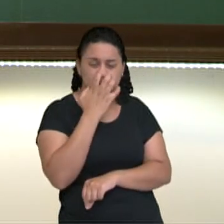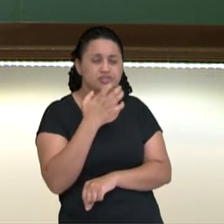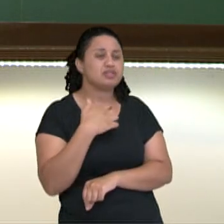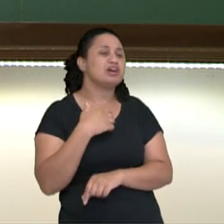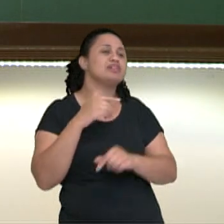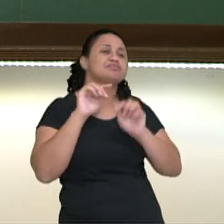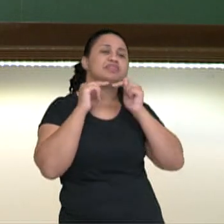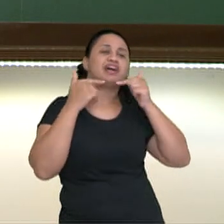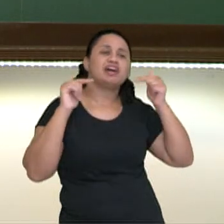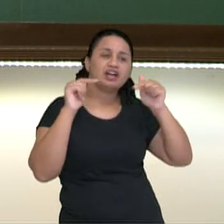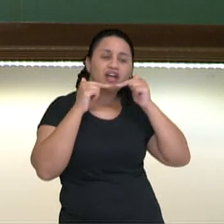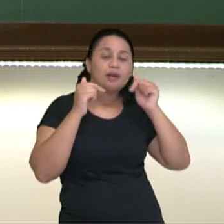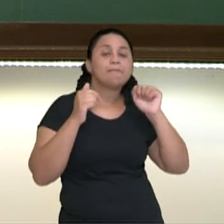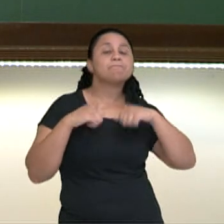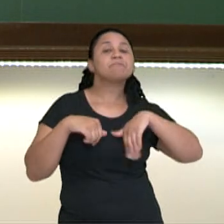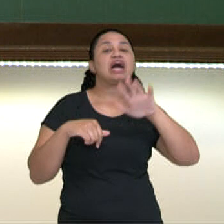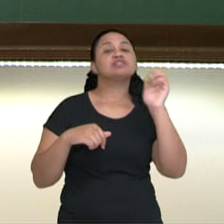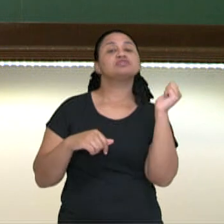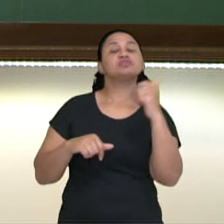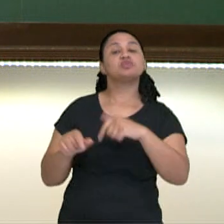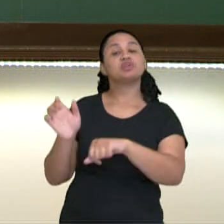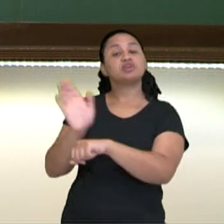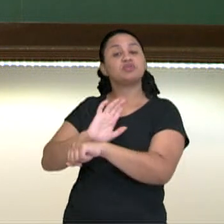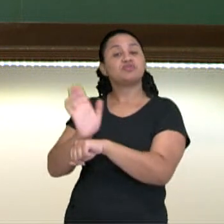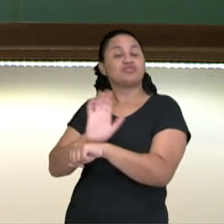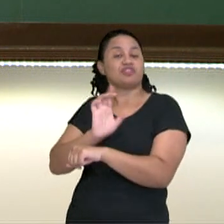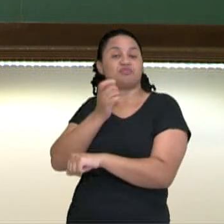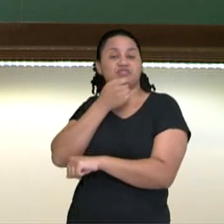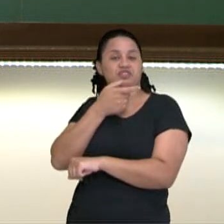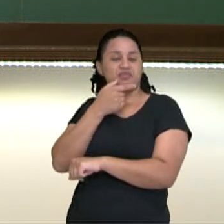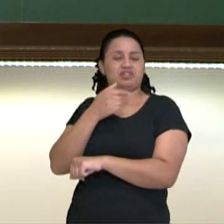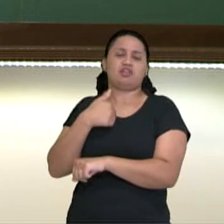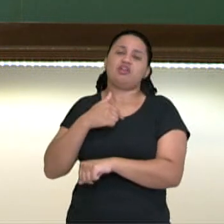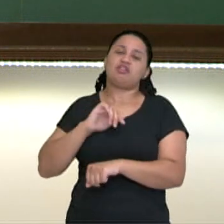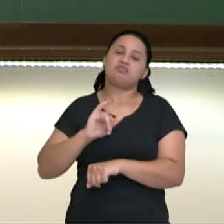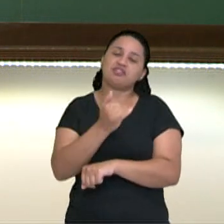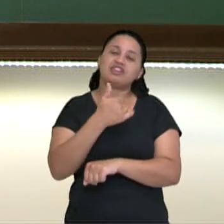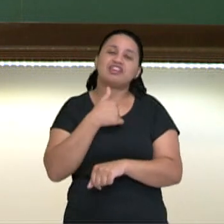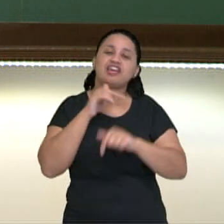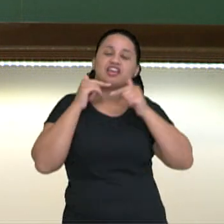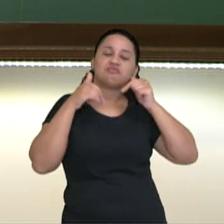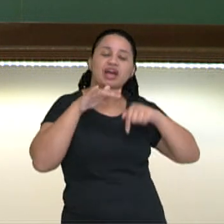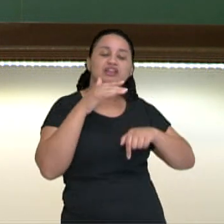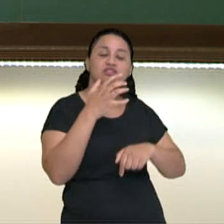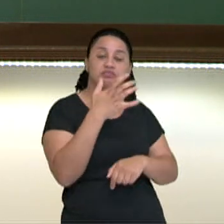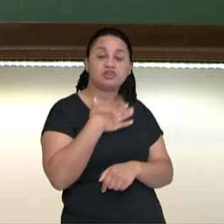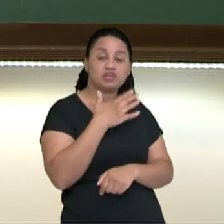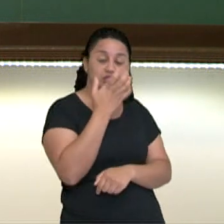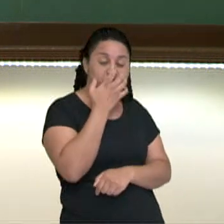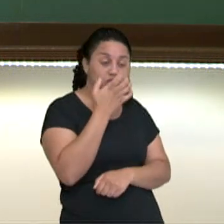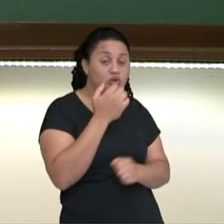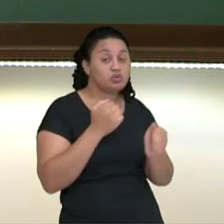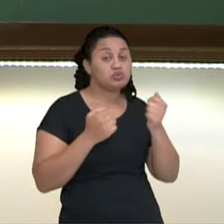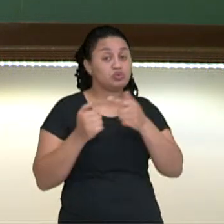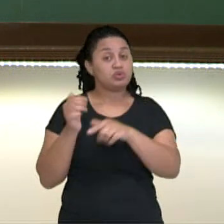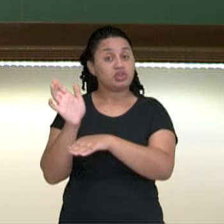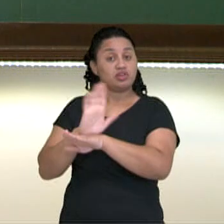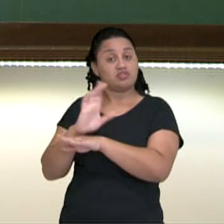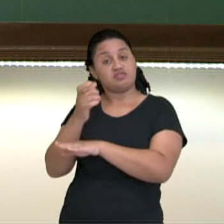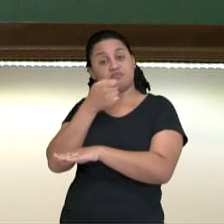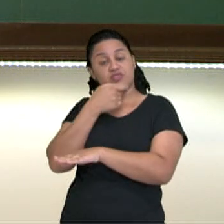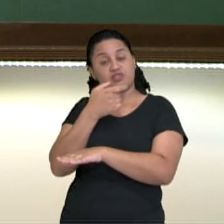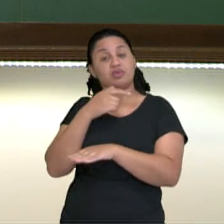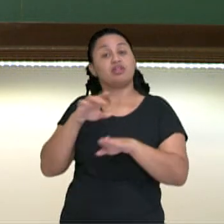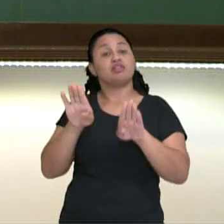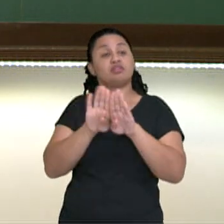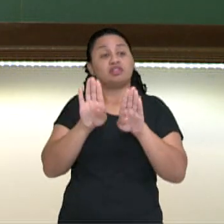rir mais do que um filme de comédia. Ou seja, eu me divirto mais com ele do que assistindo um filme de comédia. Então, veja, eu também expressei